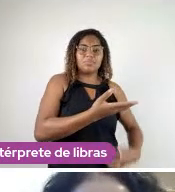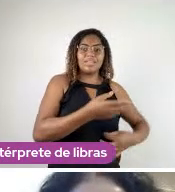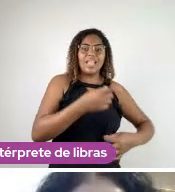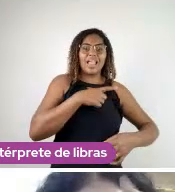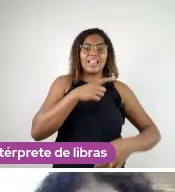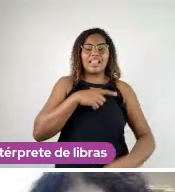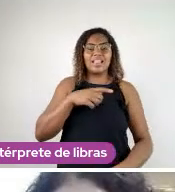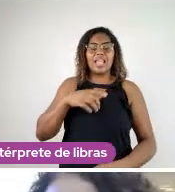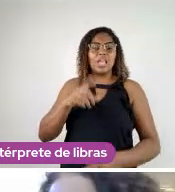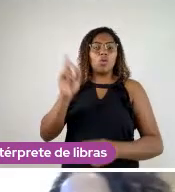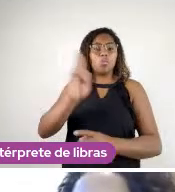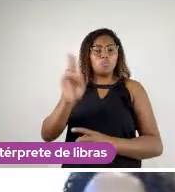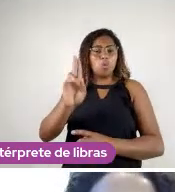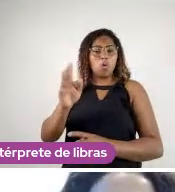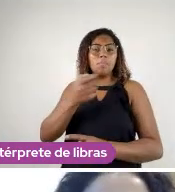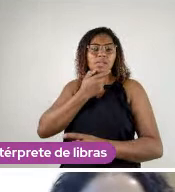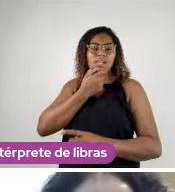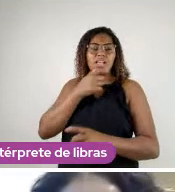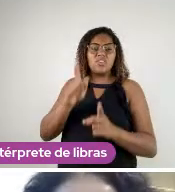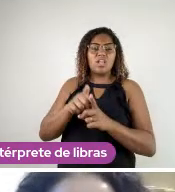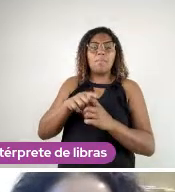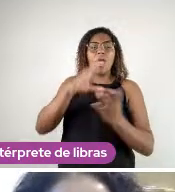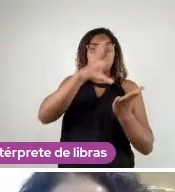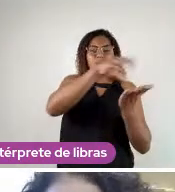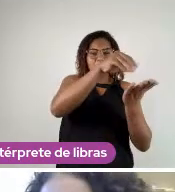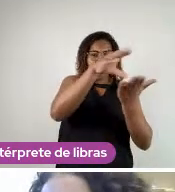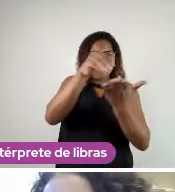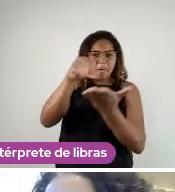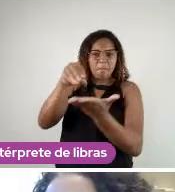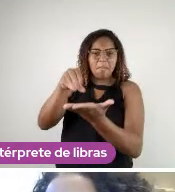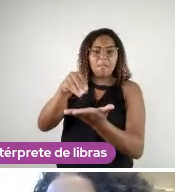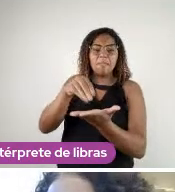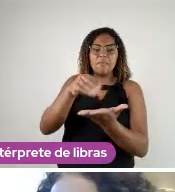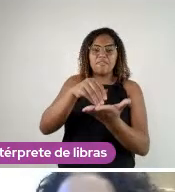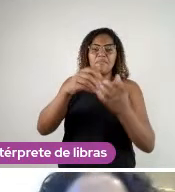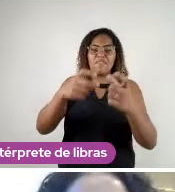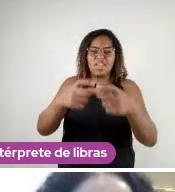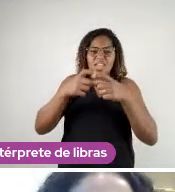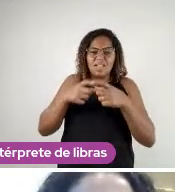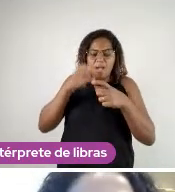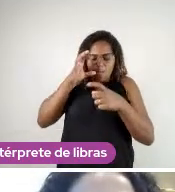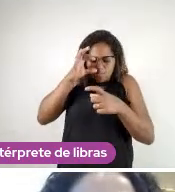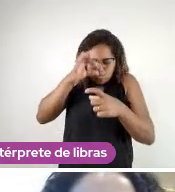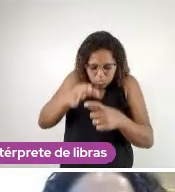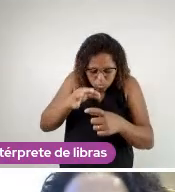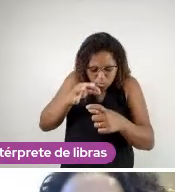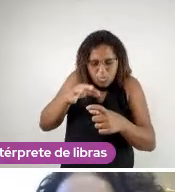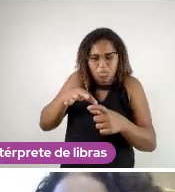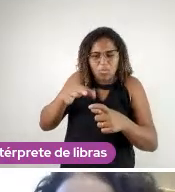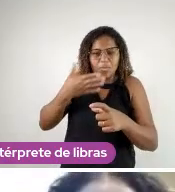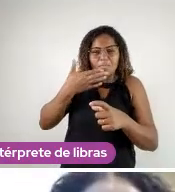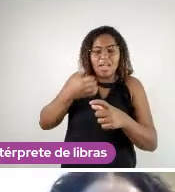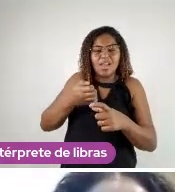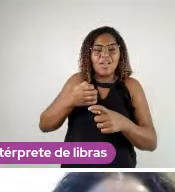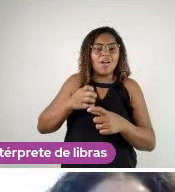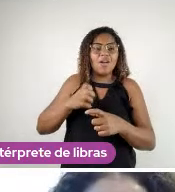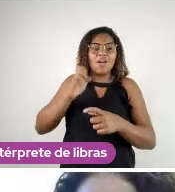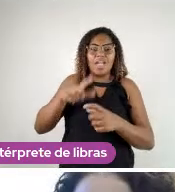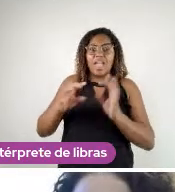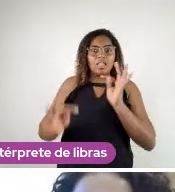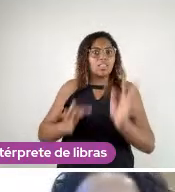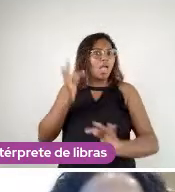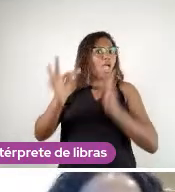que vê as imagens das microalgas, faz análise de toxina, faz análise de DNA. Então, isso aqui é super high-tech, né? Mas está no primeiro